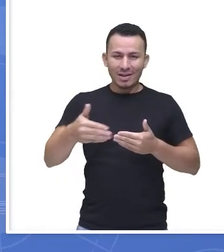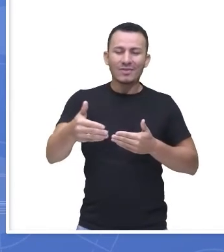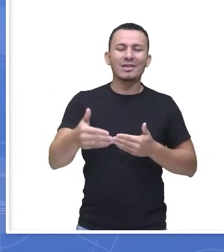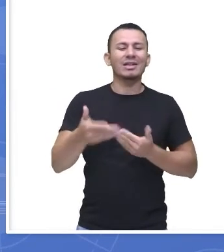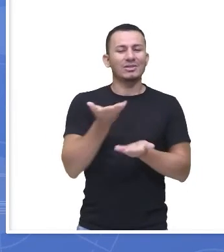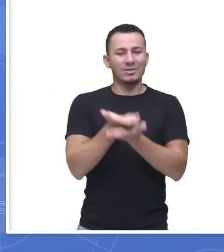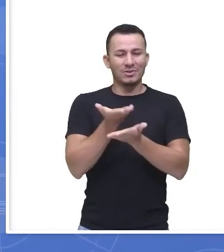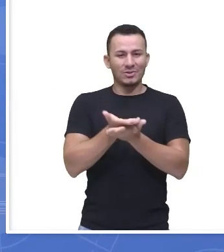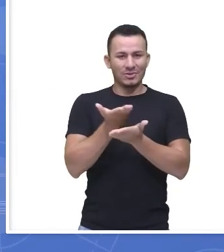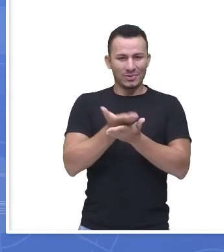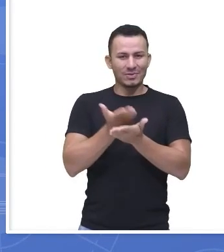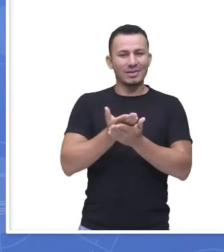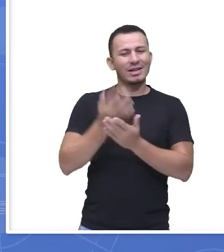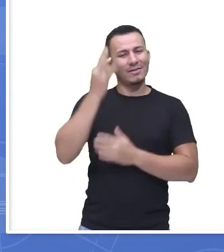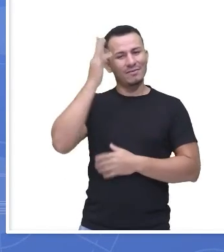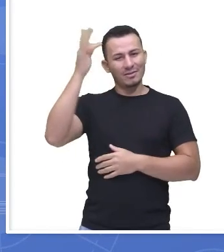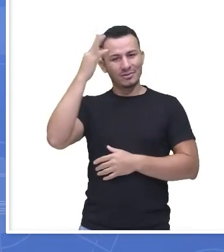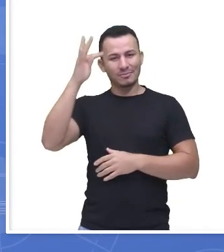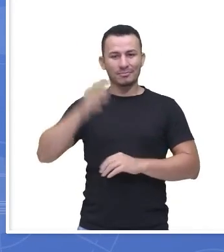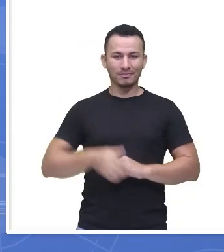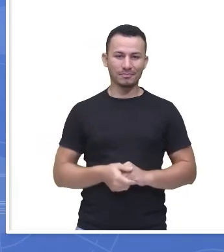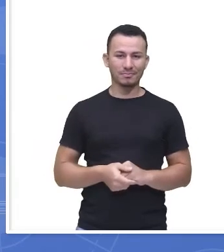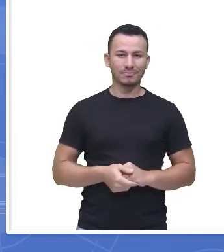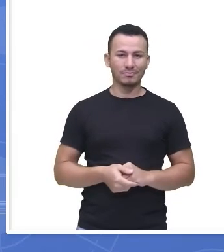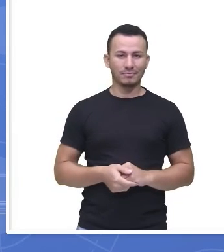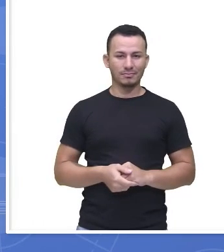professor Luiz de Filosofia.